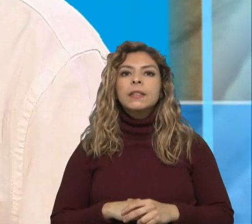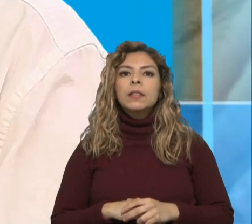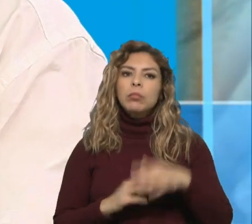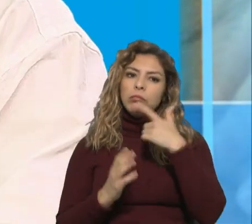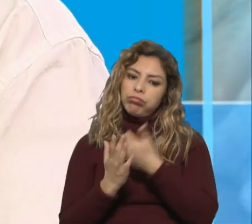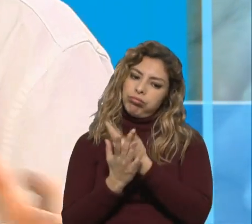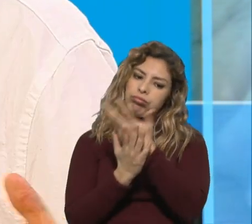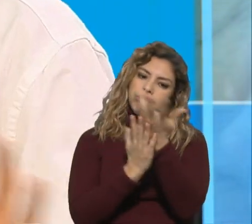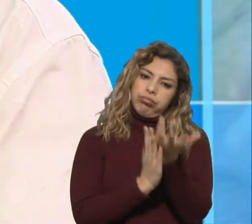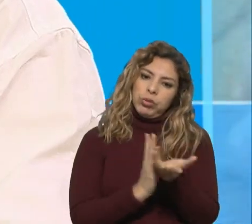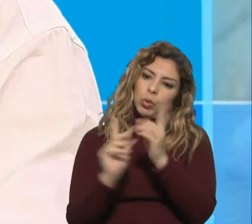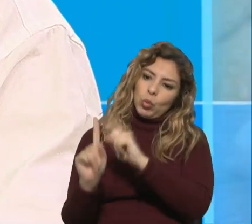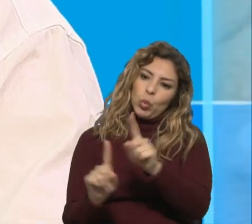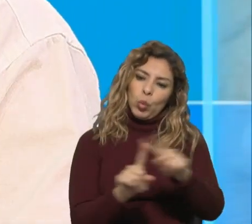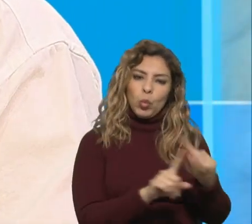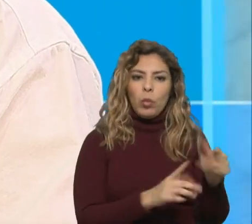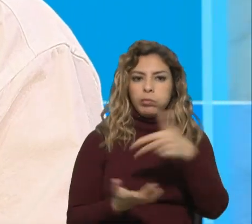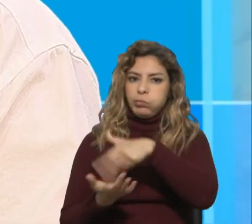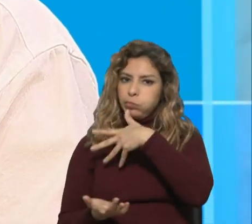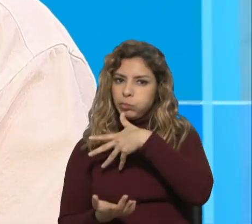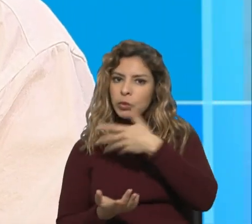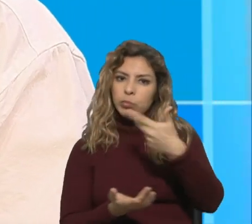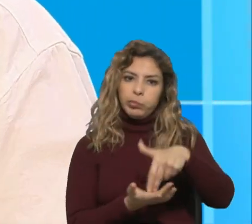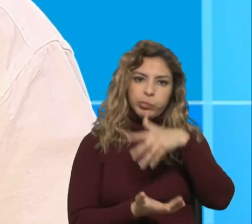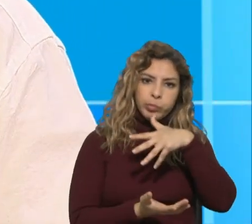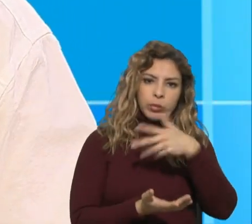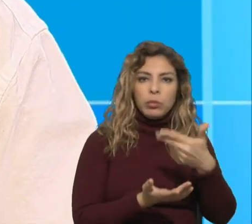uma diversidade muito grande, tanto de